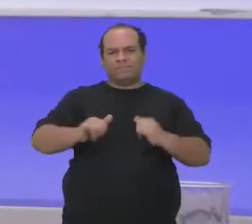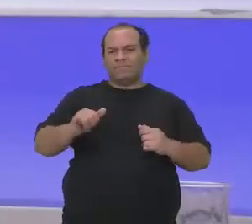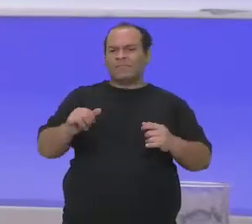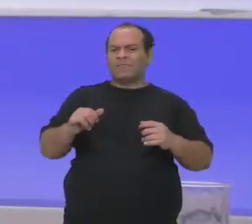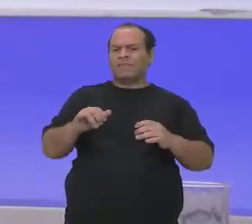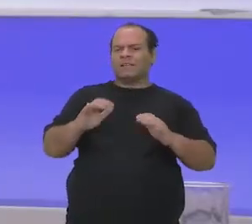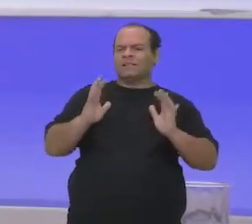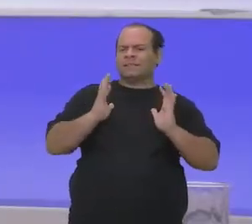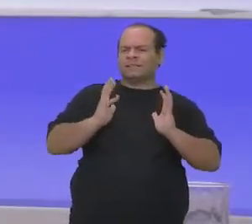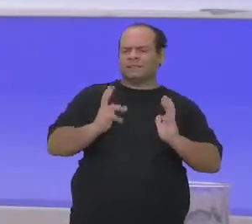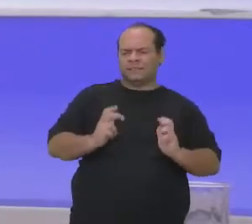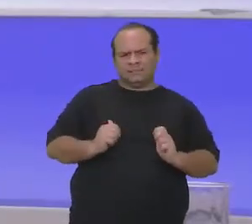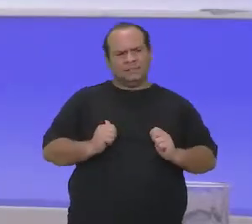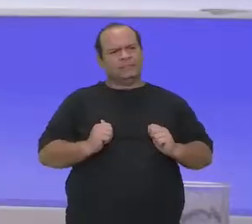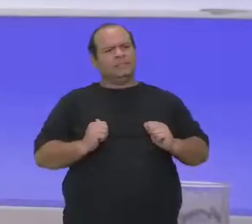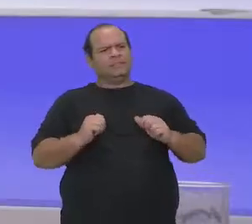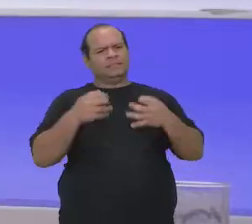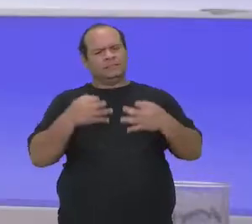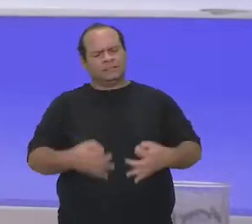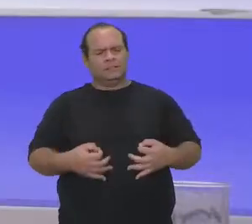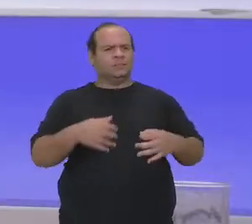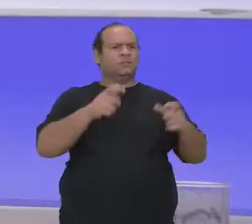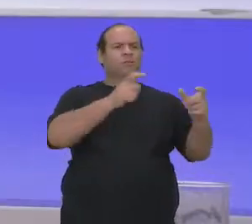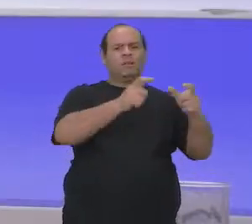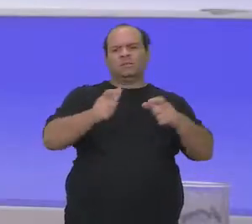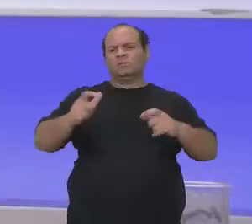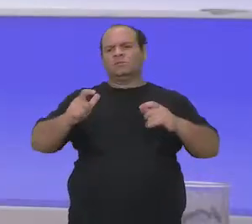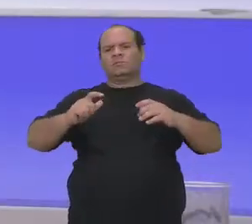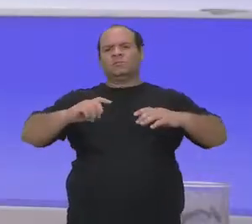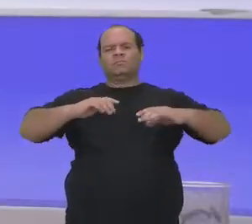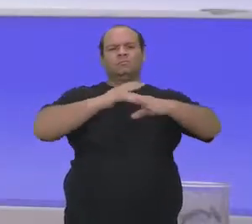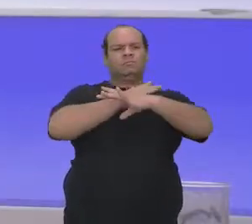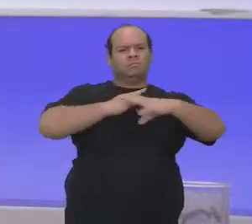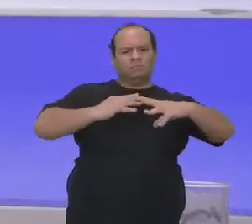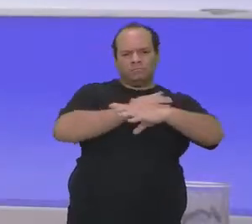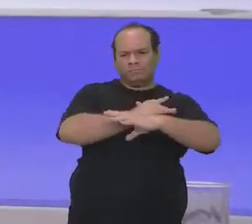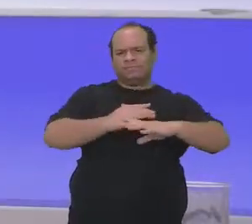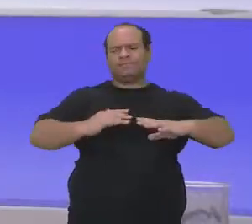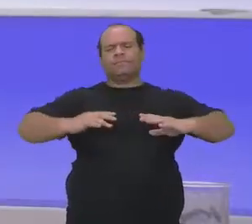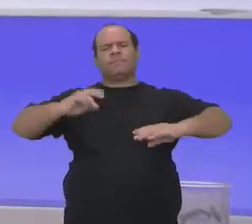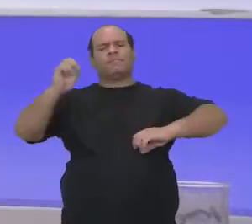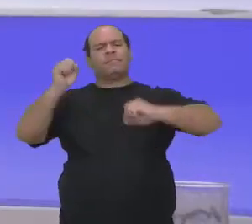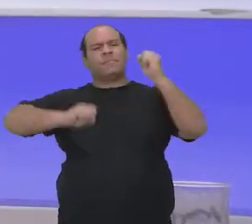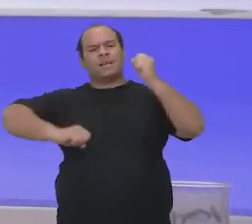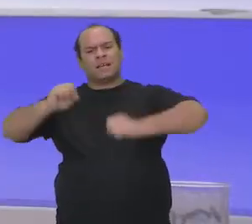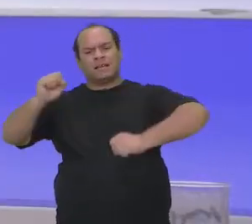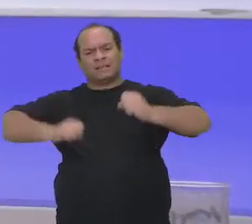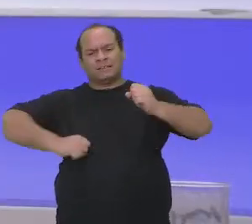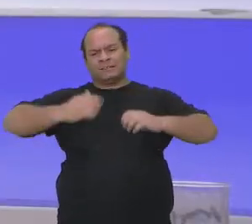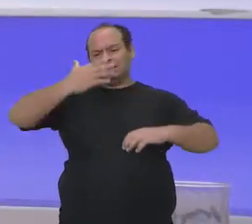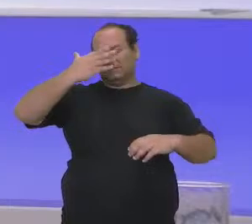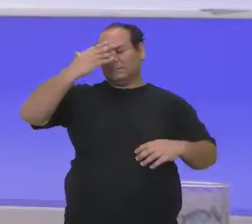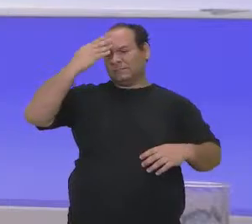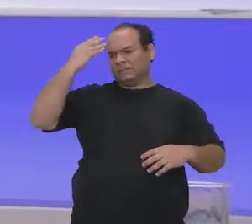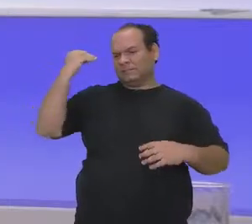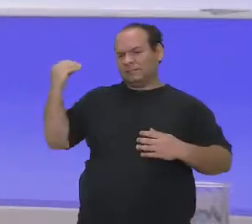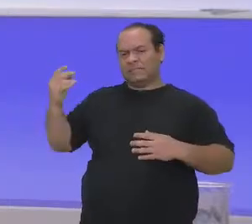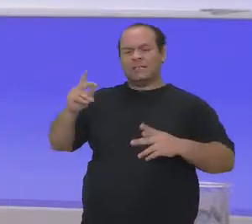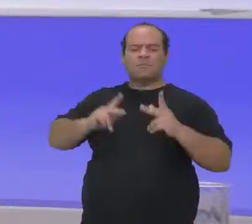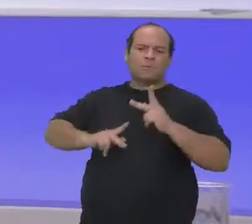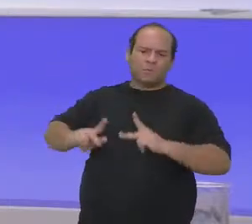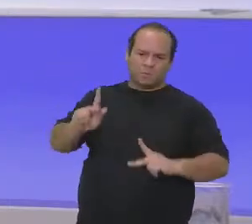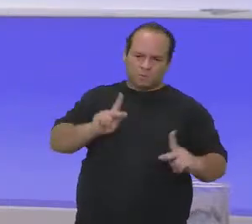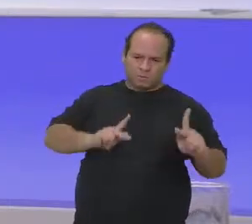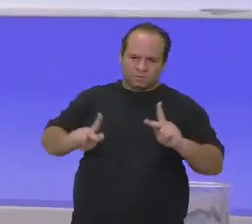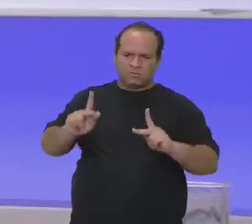em grandes centros, em grandes indústrias e esquecermos ali das populações que